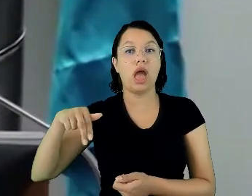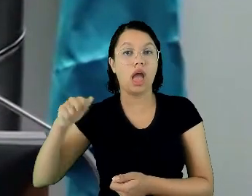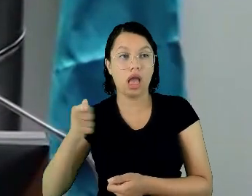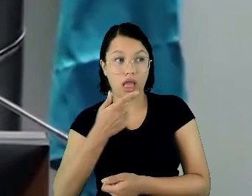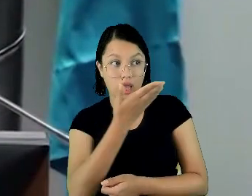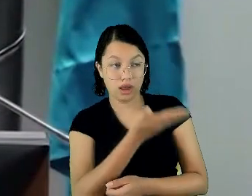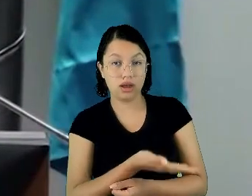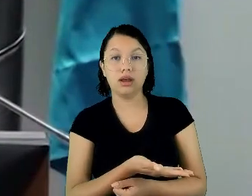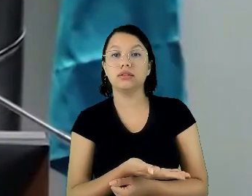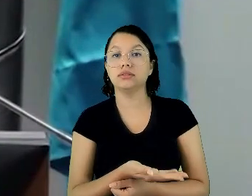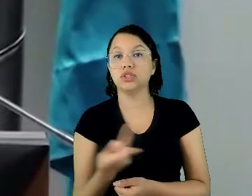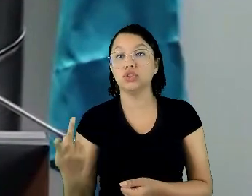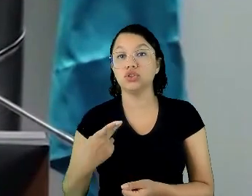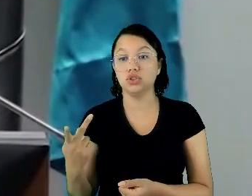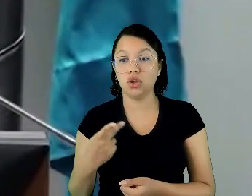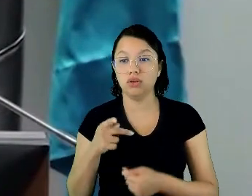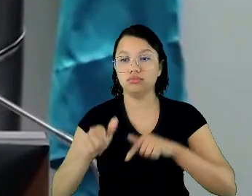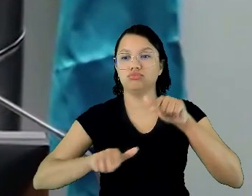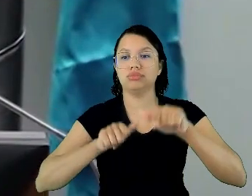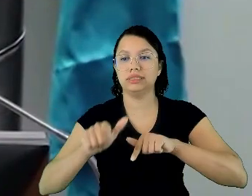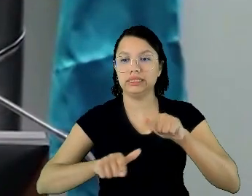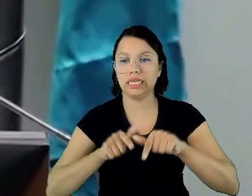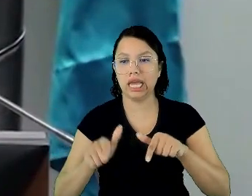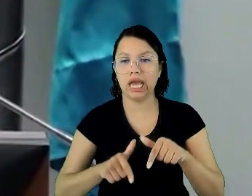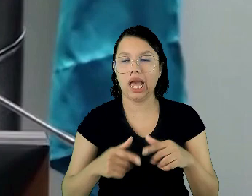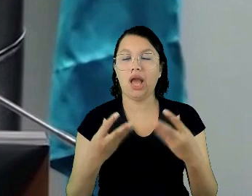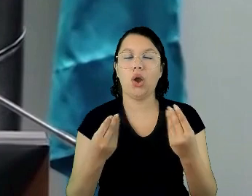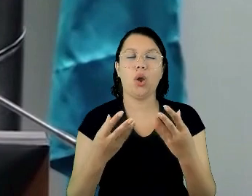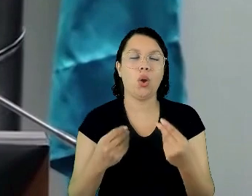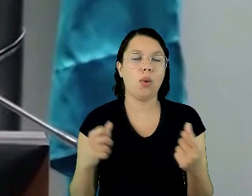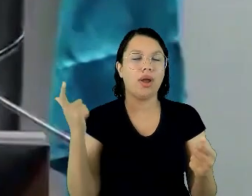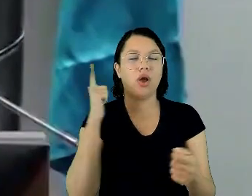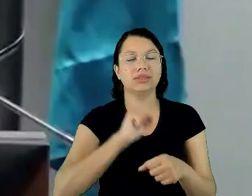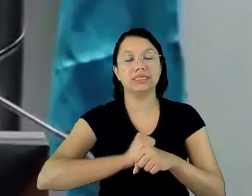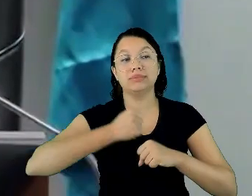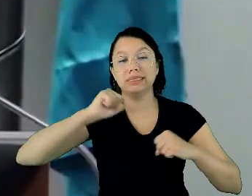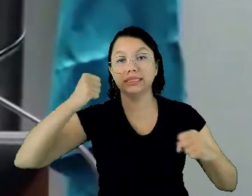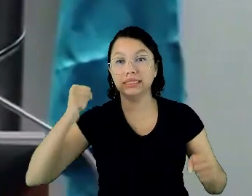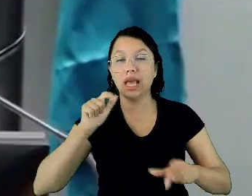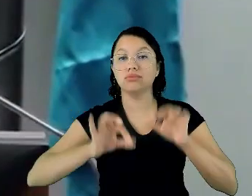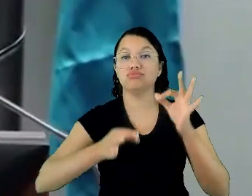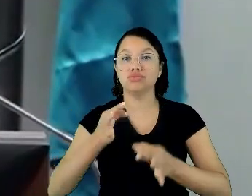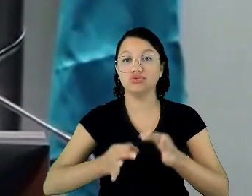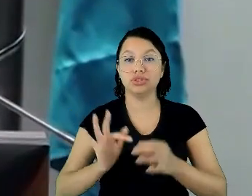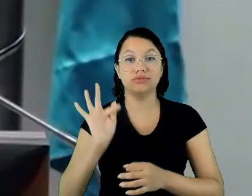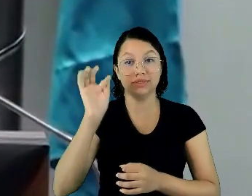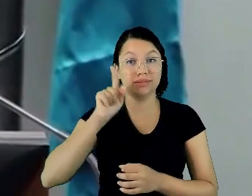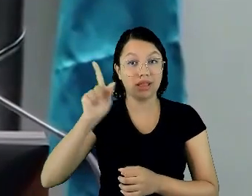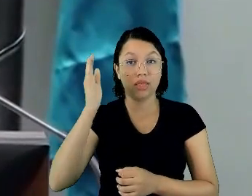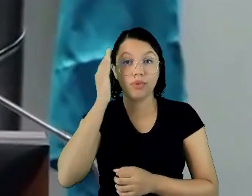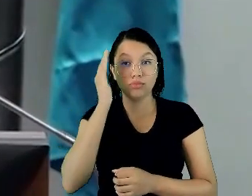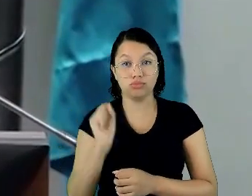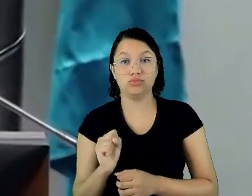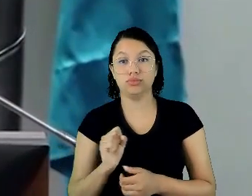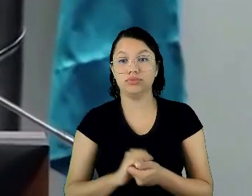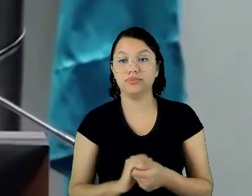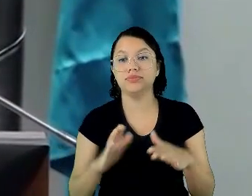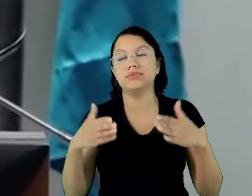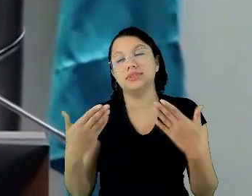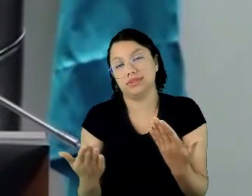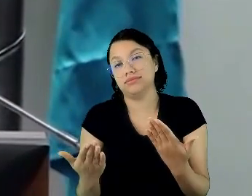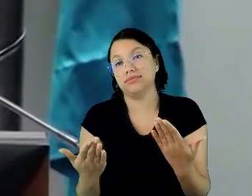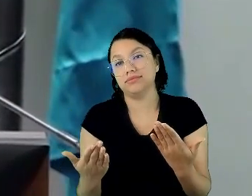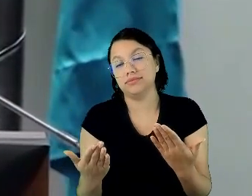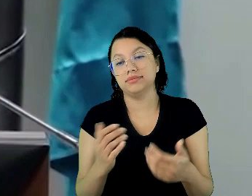para conseguir ampliar a Justiça Federal no Mato Grosso do Sul. Então, o prognóstico é